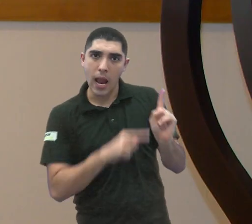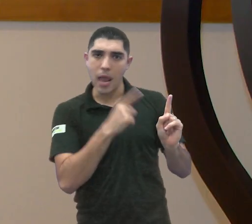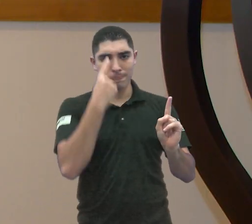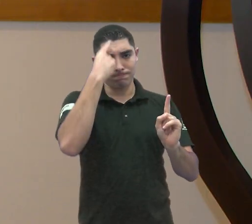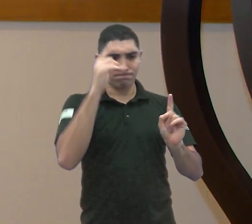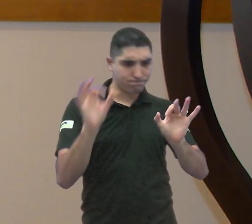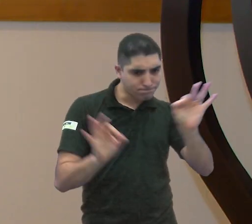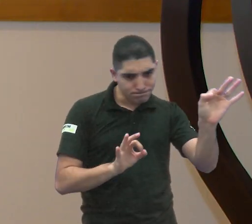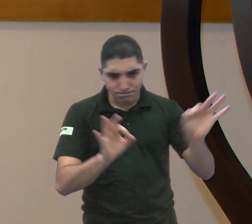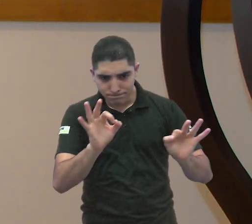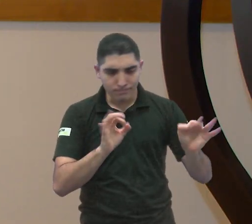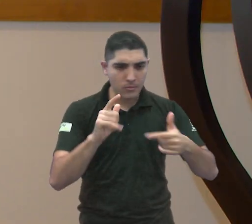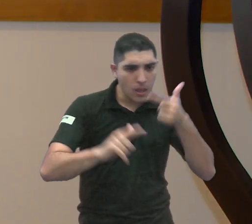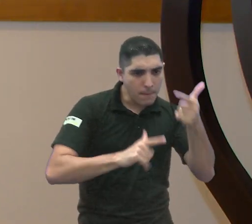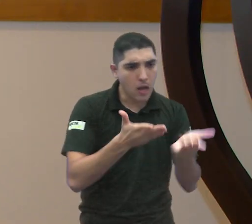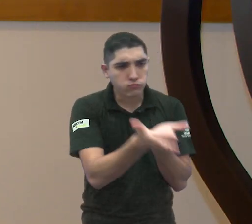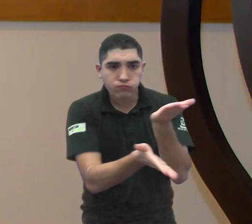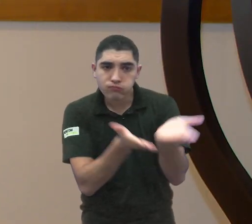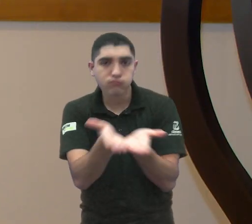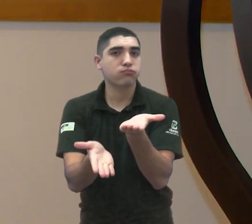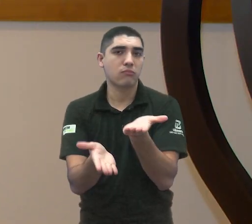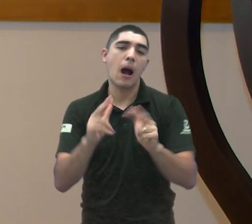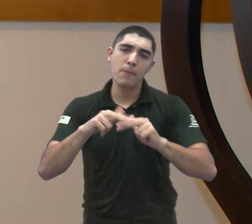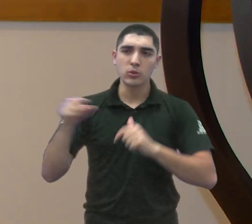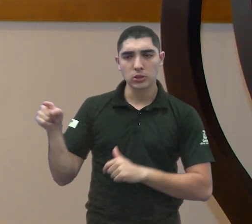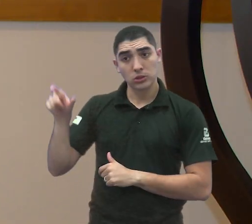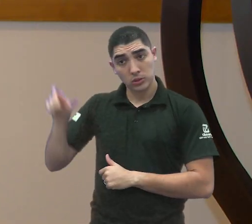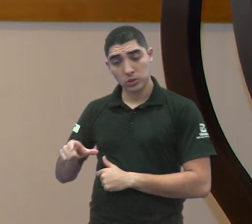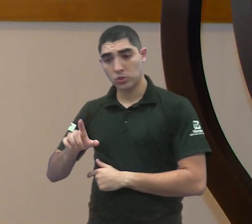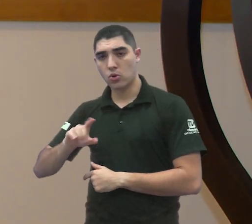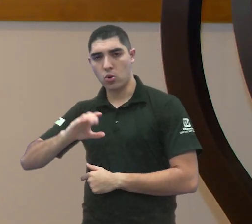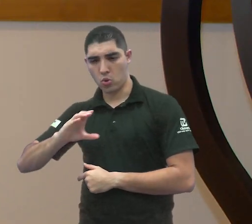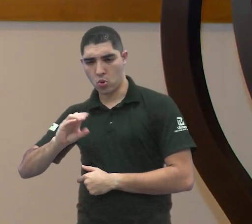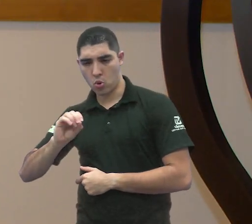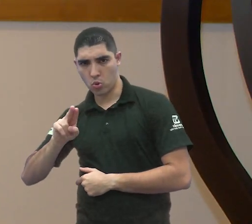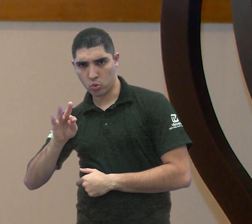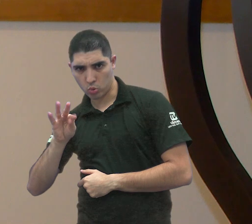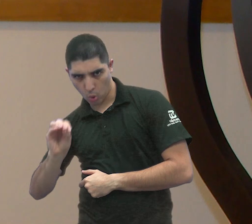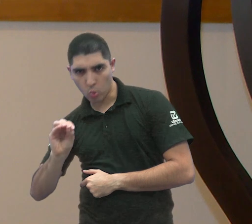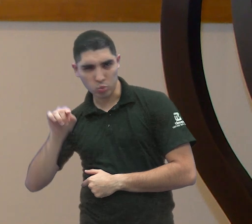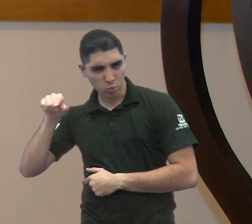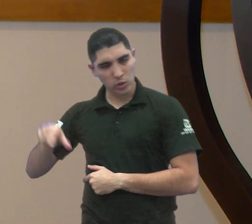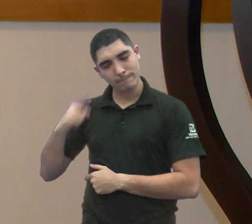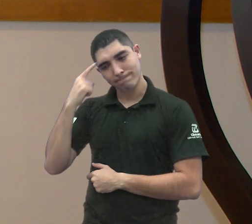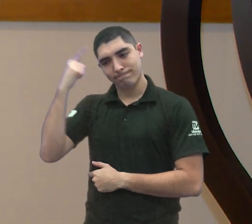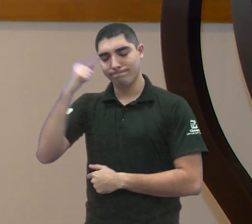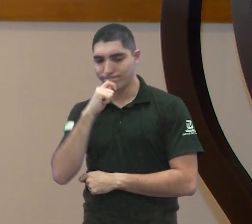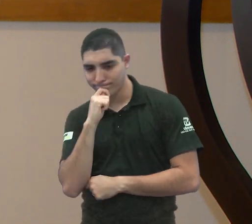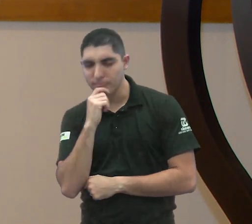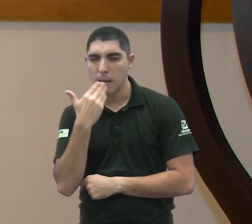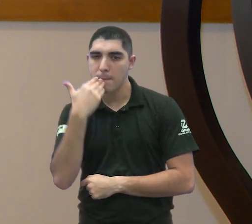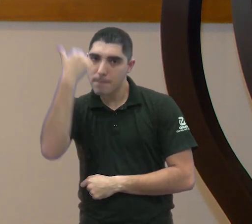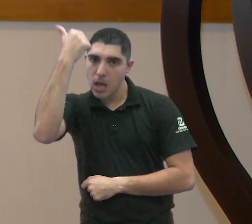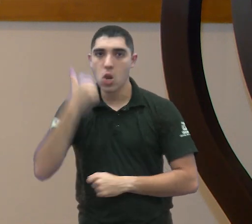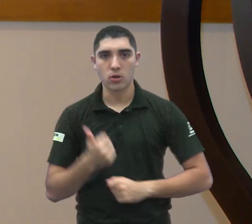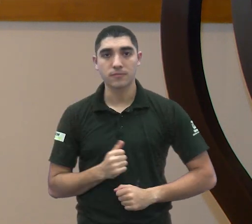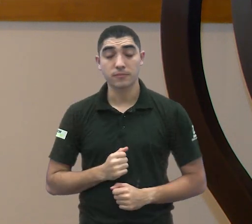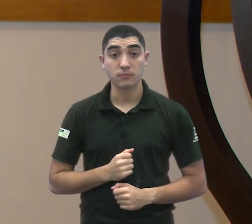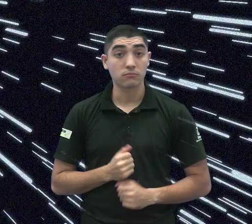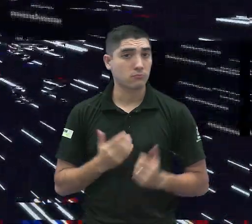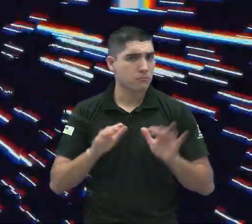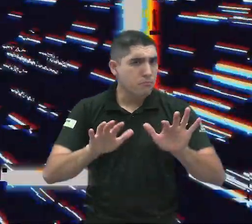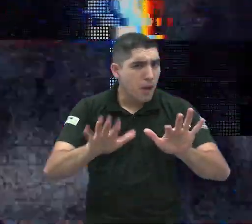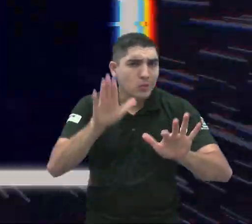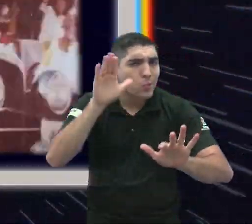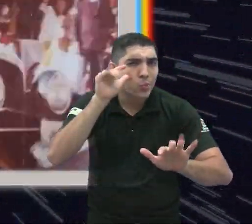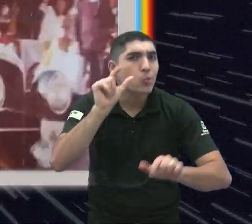trabalho, para fazer melhor aquilo que já fazia. Então foi esse o pensamento de Dom Couto, que está justificado no